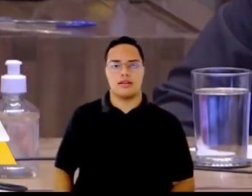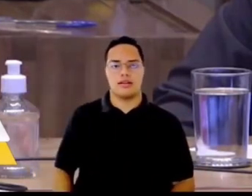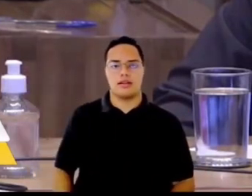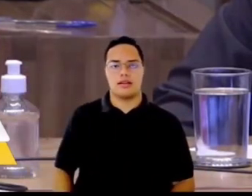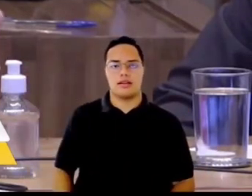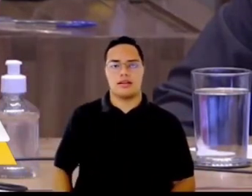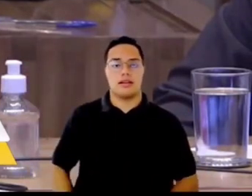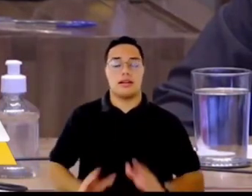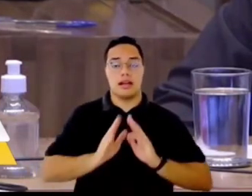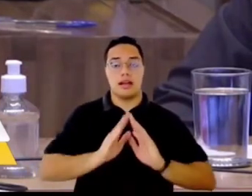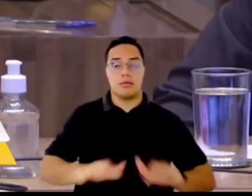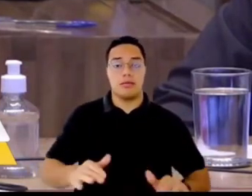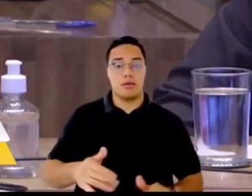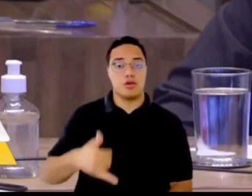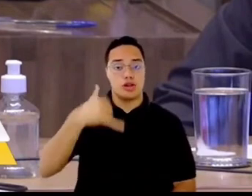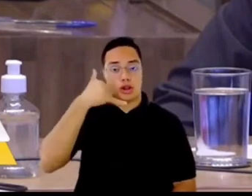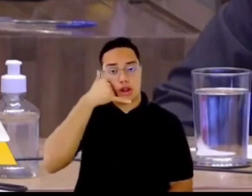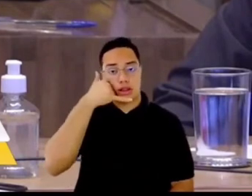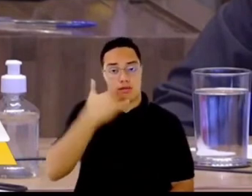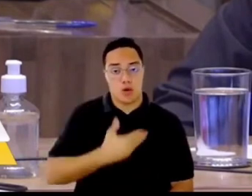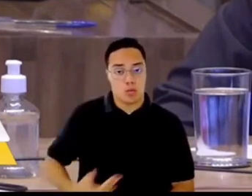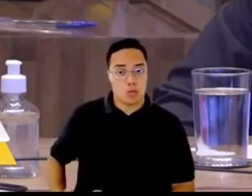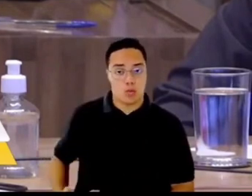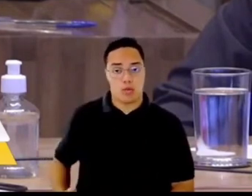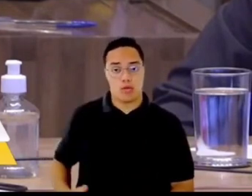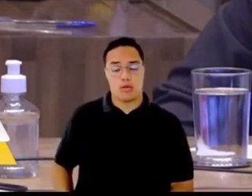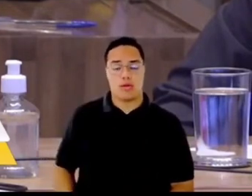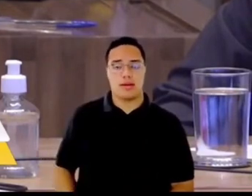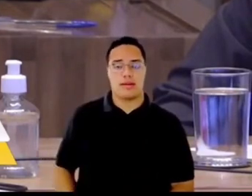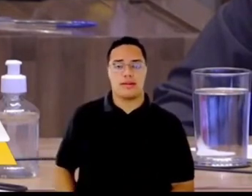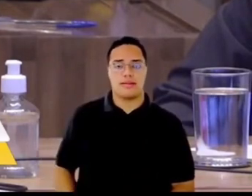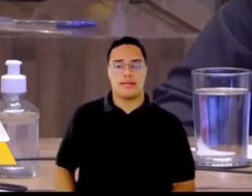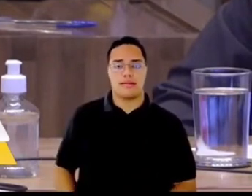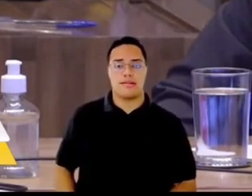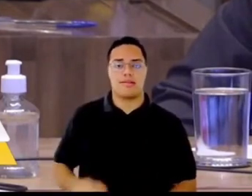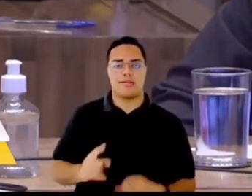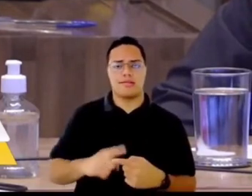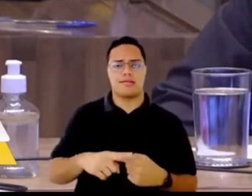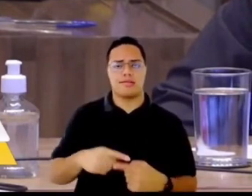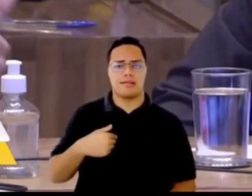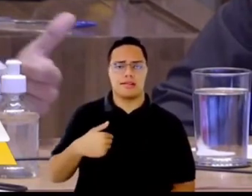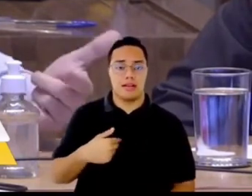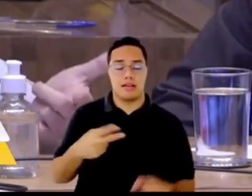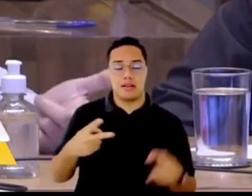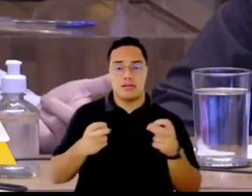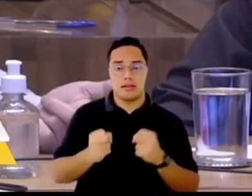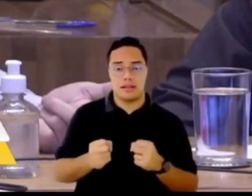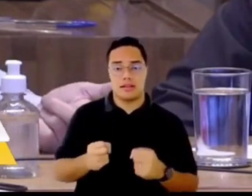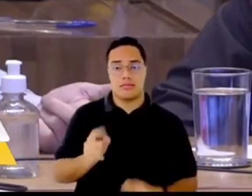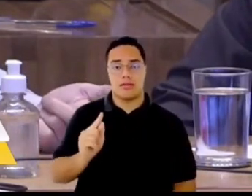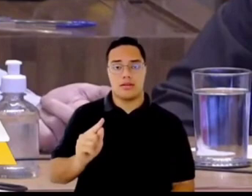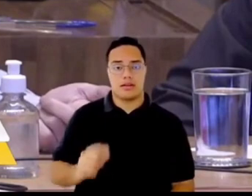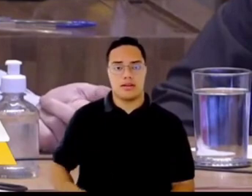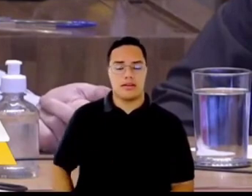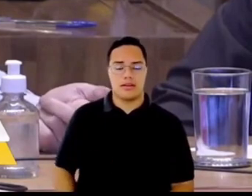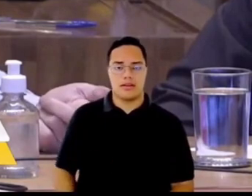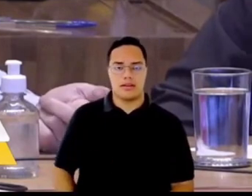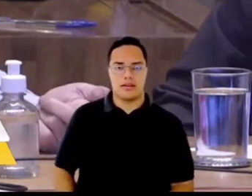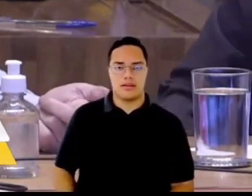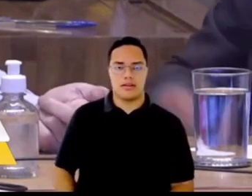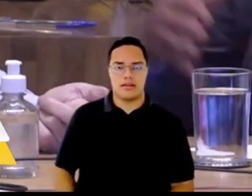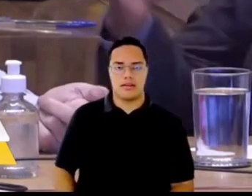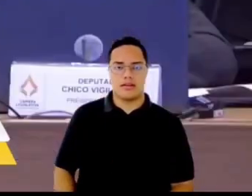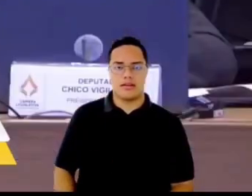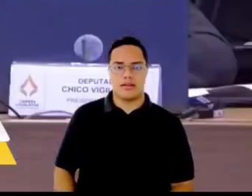um telefone público, porque na hora que eu percebi a merda que ele fez, eu comecei a